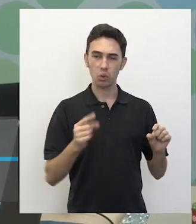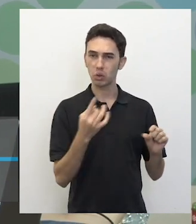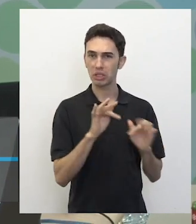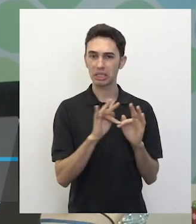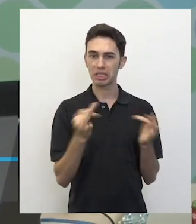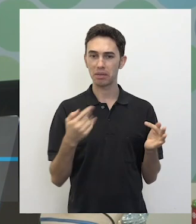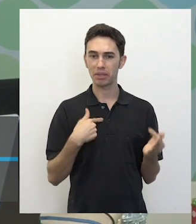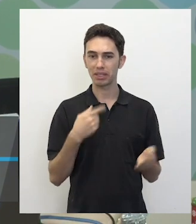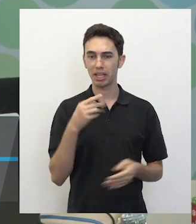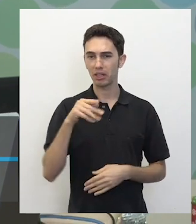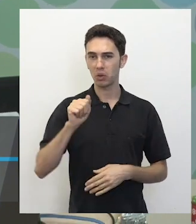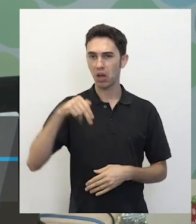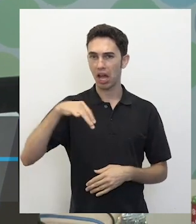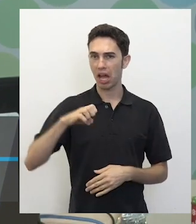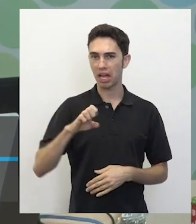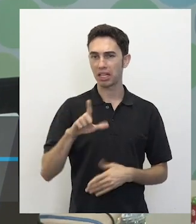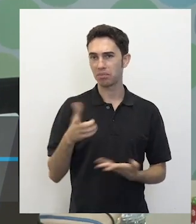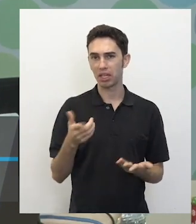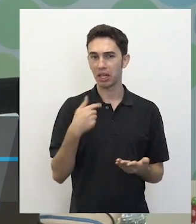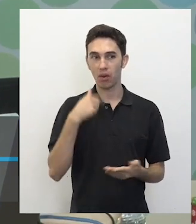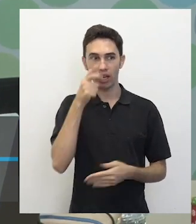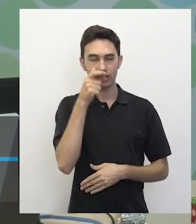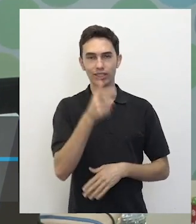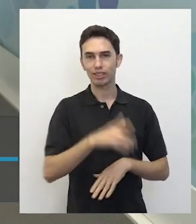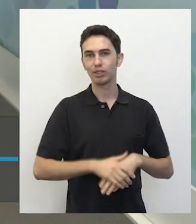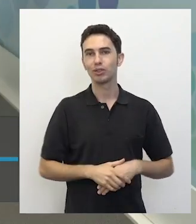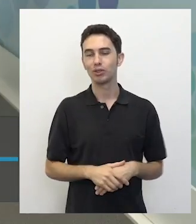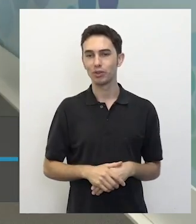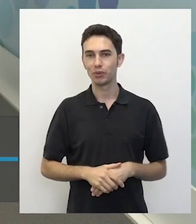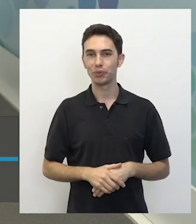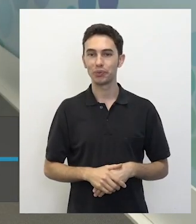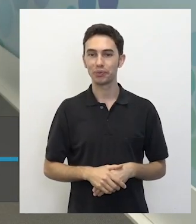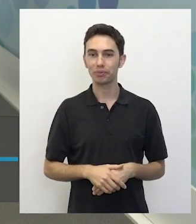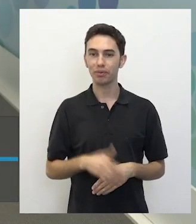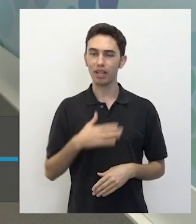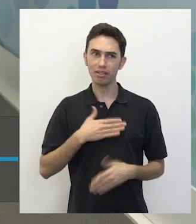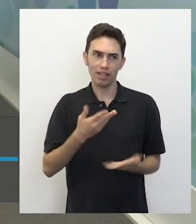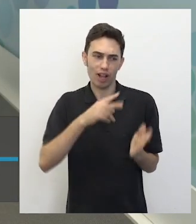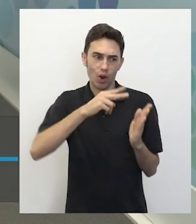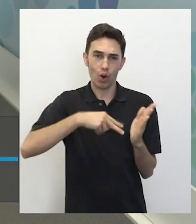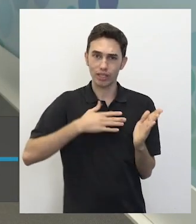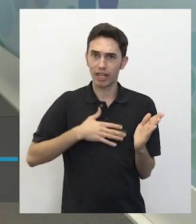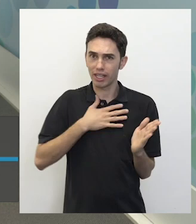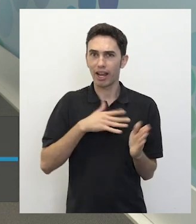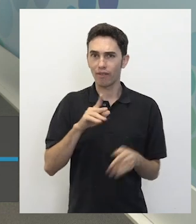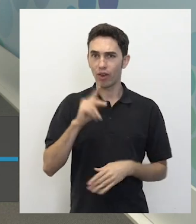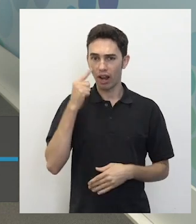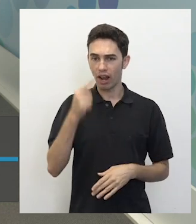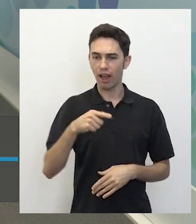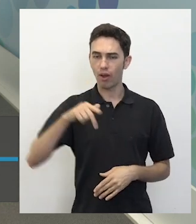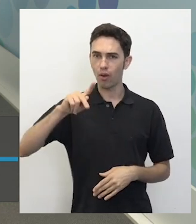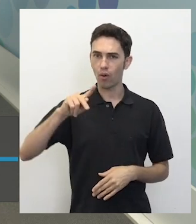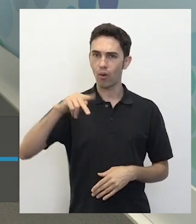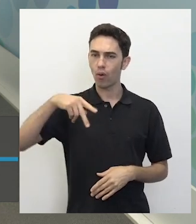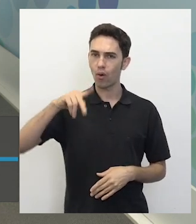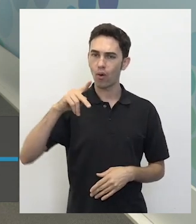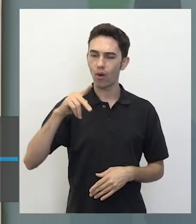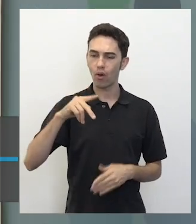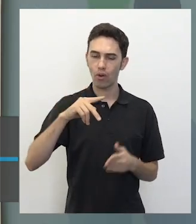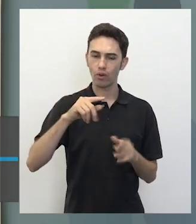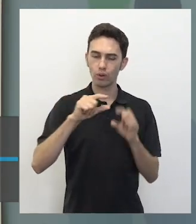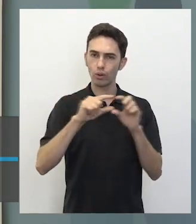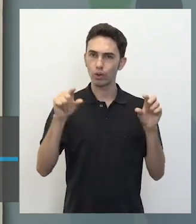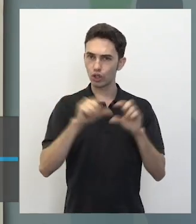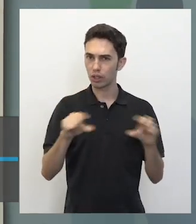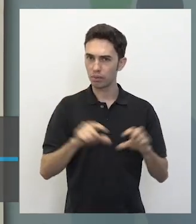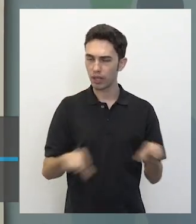que eu assisto. Mas já é alguma coisa, né? É o que eu falo, não gosta de ler, começa a ler o gibi, começa a ler uma revista e daqui a pouco você está lendo,